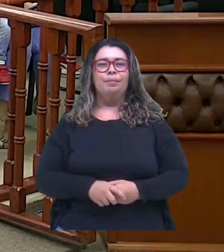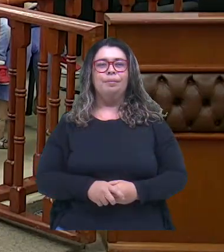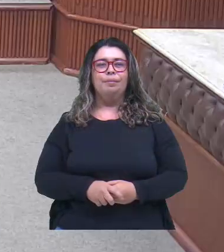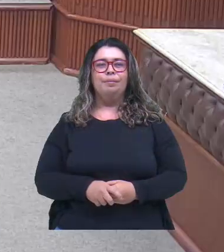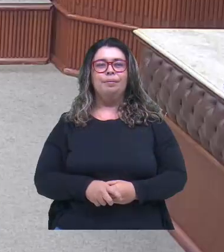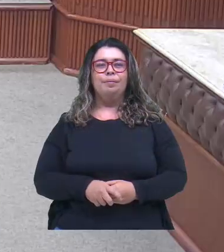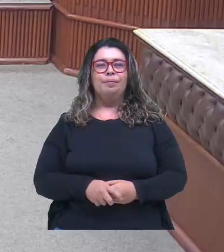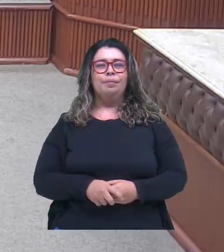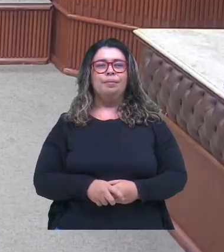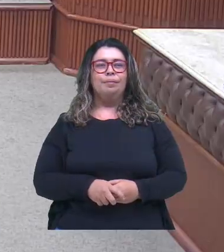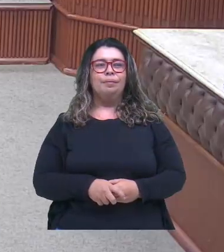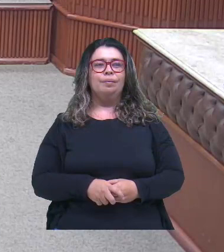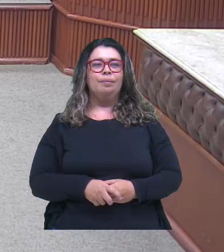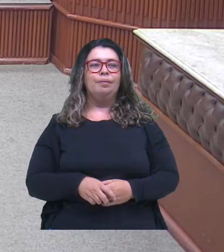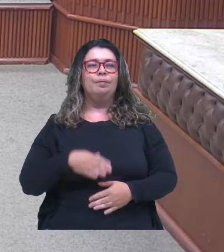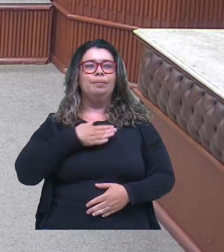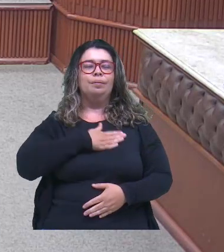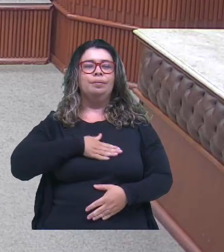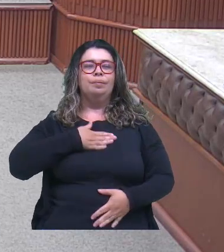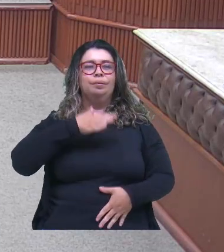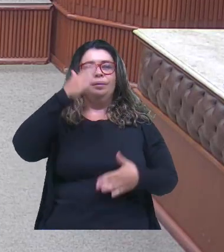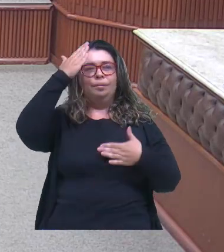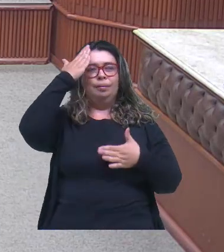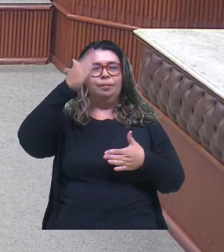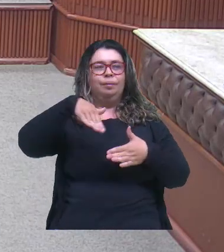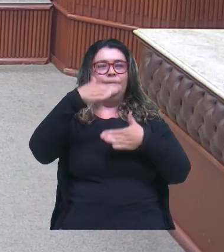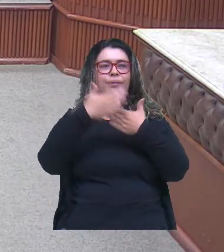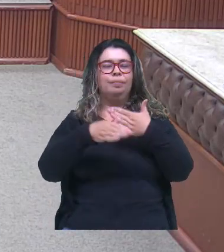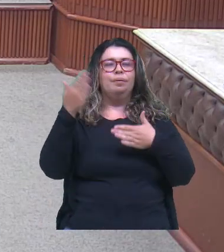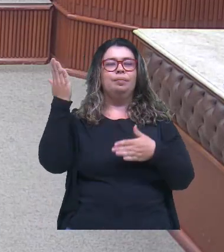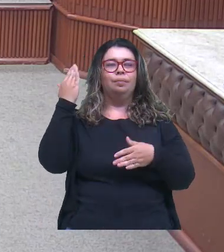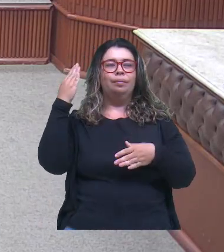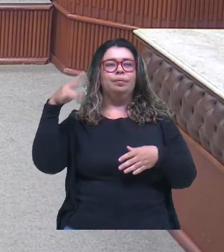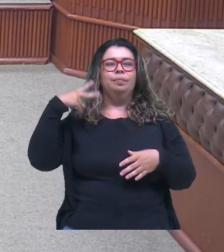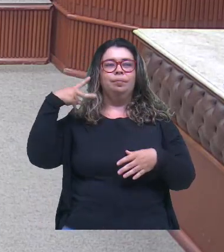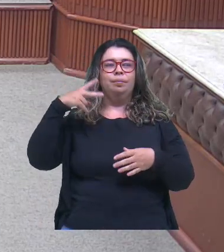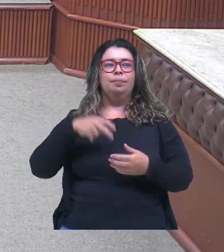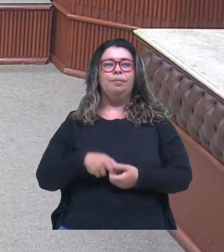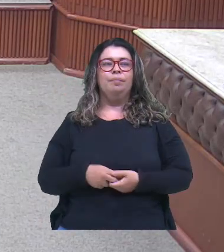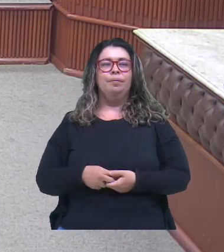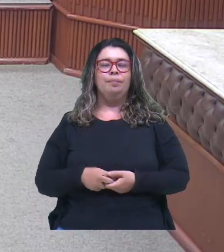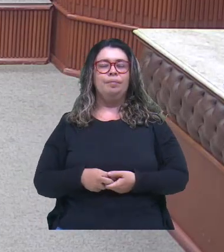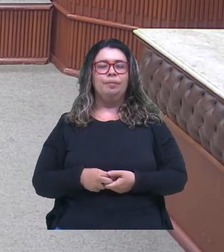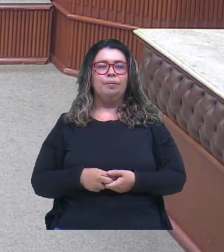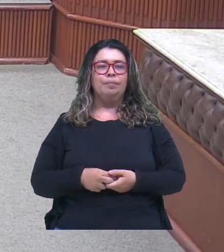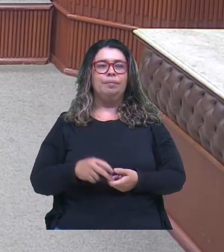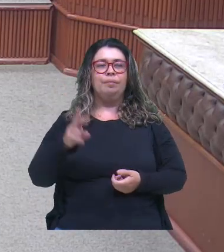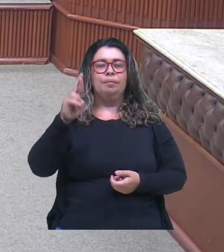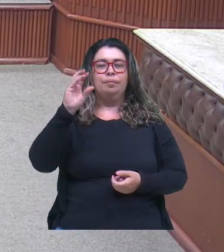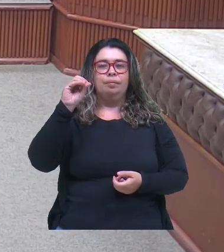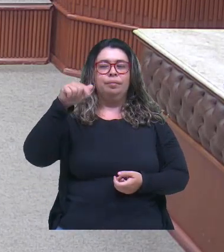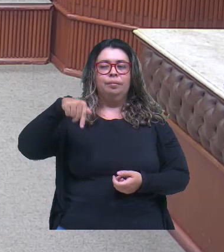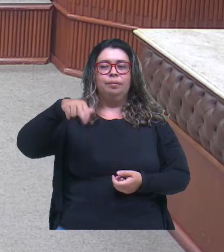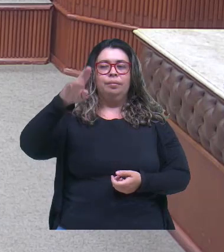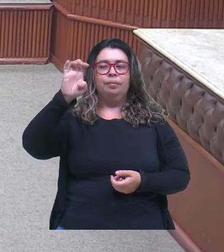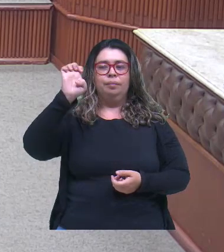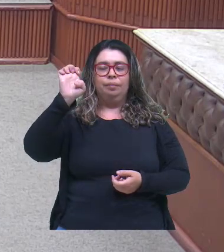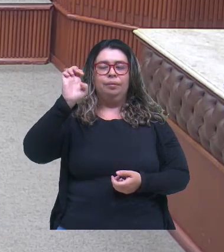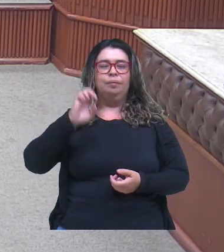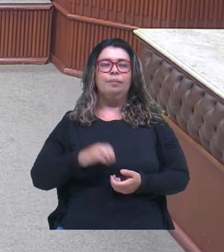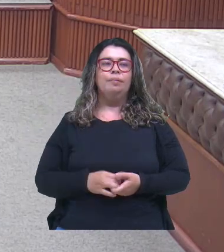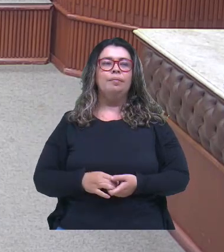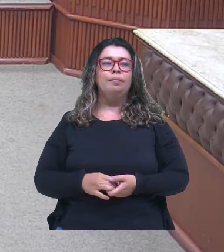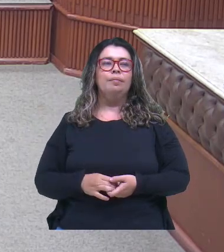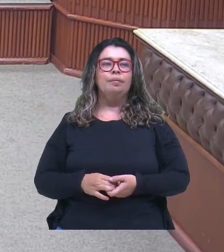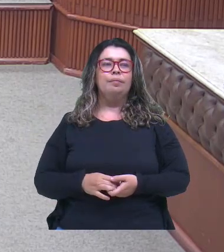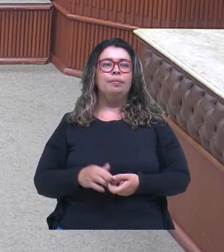Senhor presidente, eu gostaria de agradecer também a presença do ex-vereador desta Casa de Leis, Roque Vinícius Teodoro Dias,